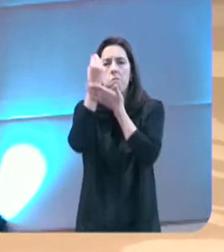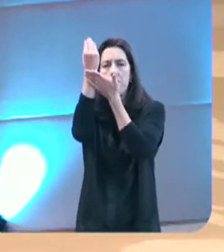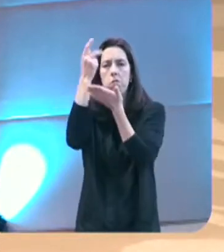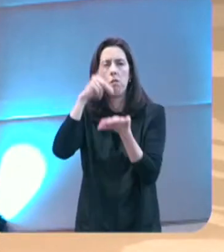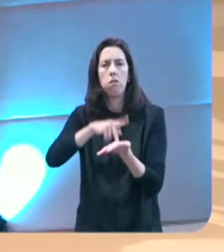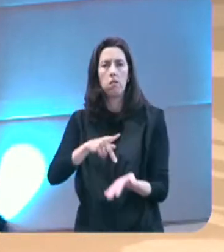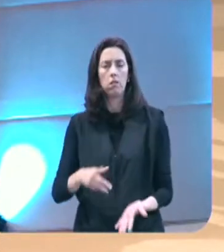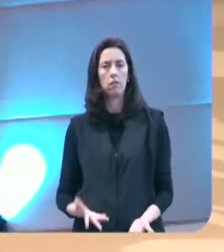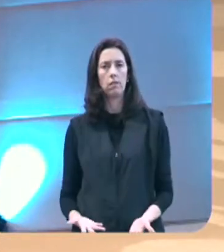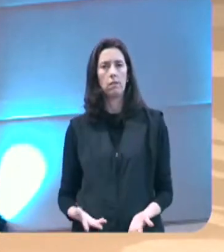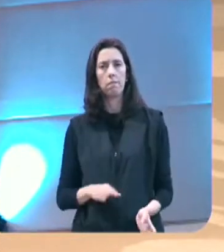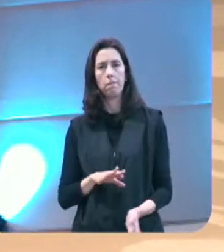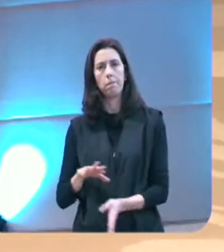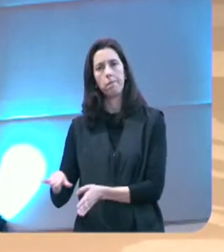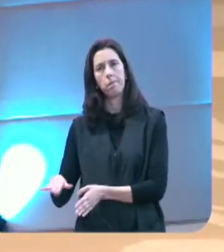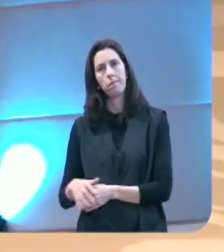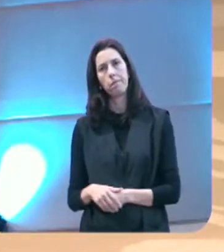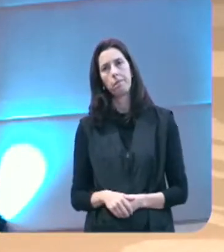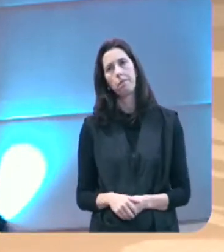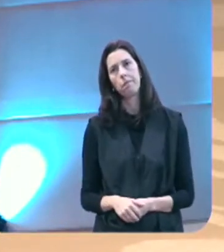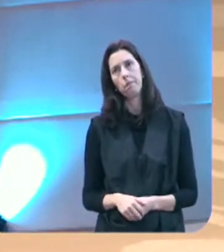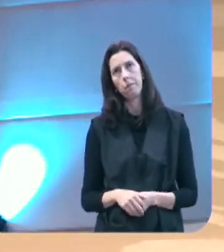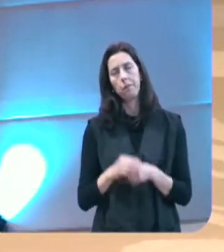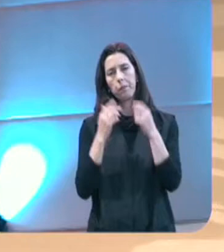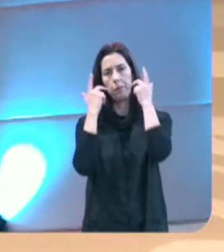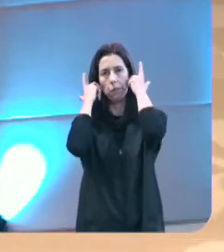Eu estava a pensar nestes leprosos,